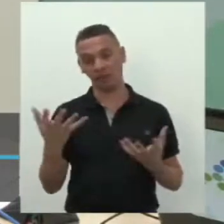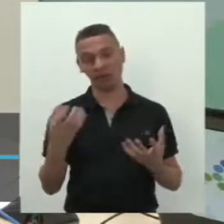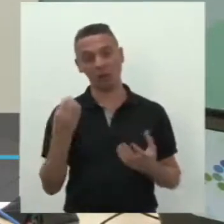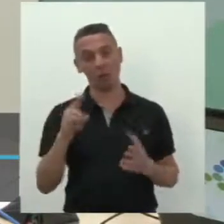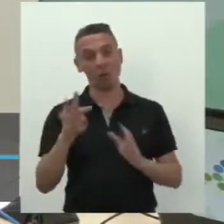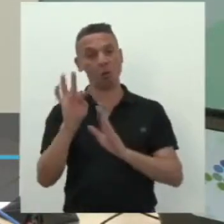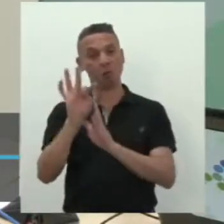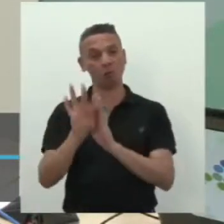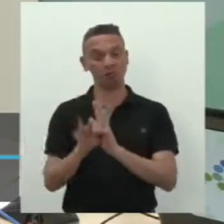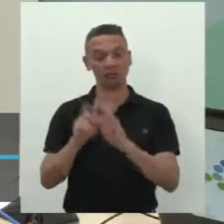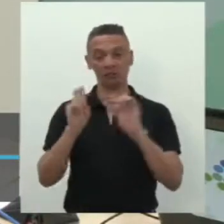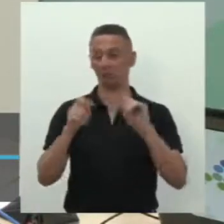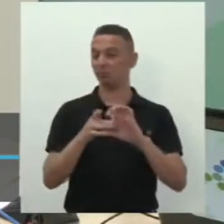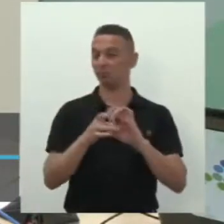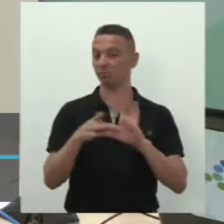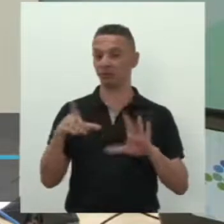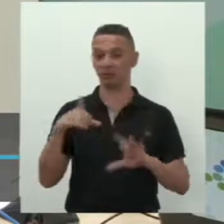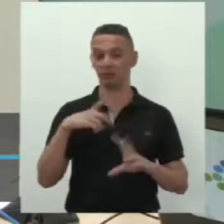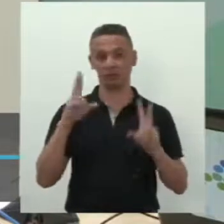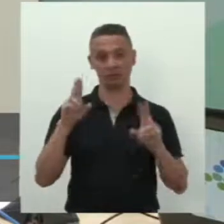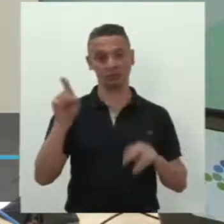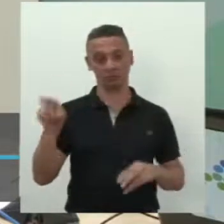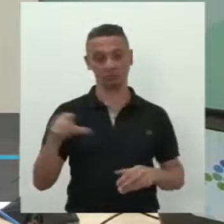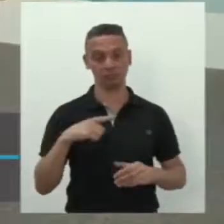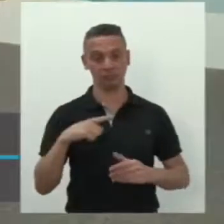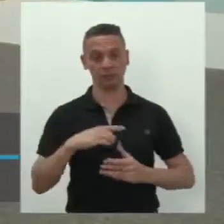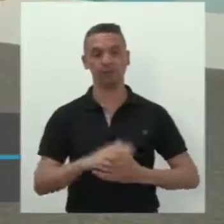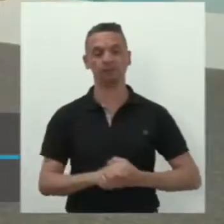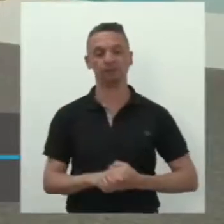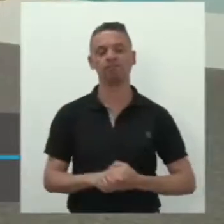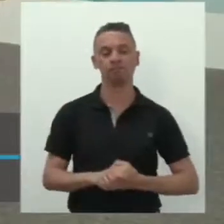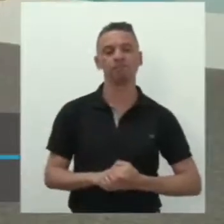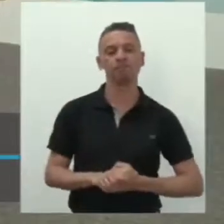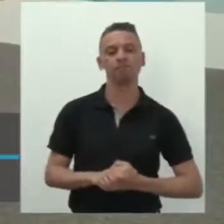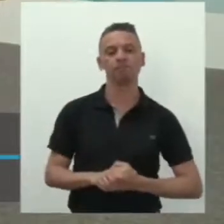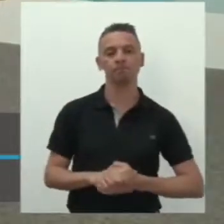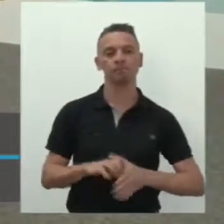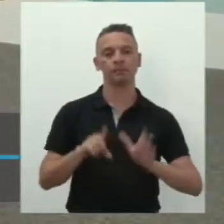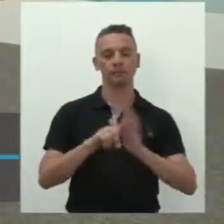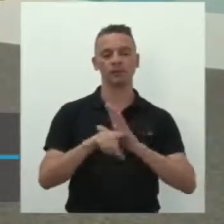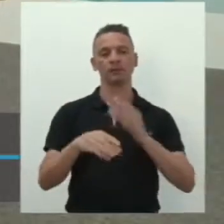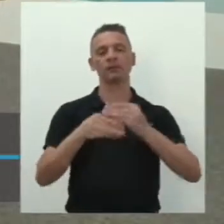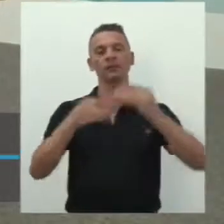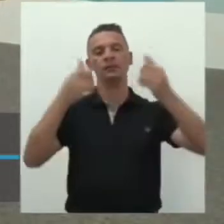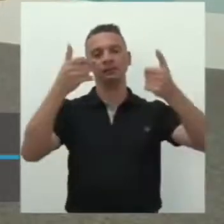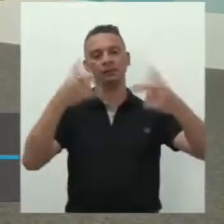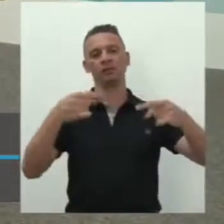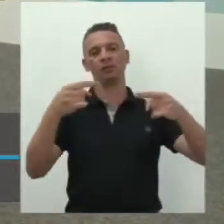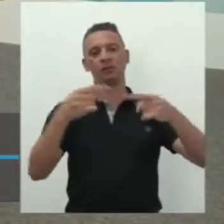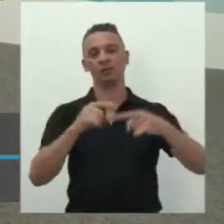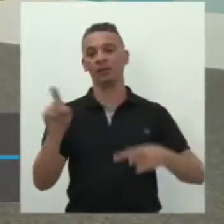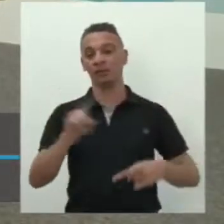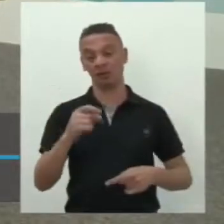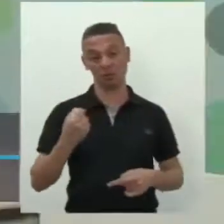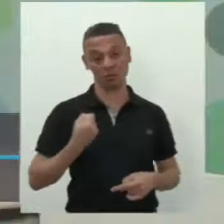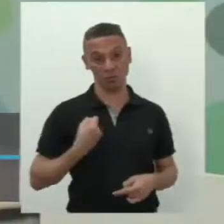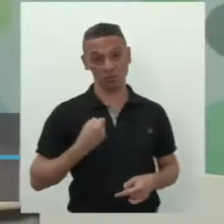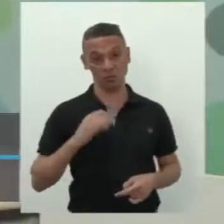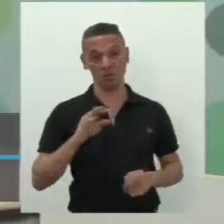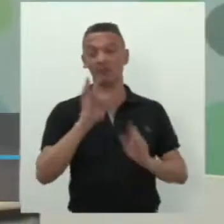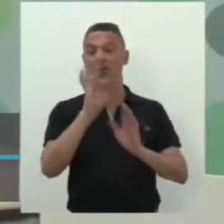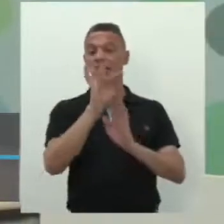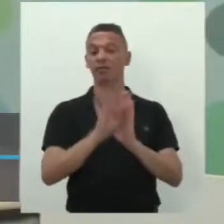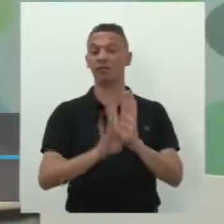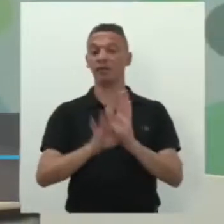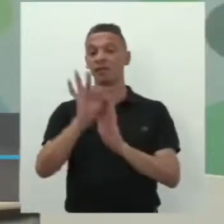como formato de texto apenas, igual tá aqui. Acho que foi essa a pergunta, porque ele complementou agora, ele colocou não com números, mas com textos